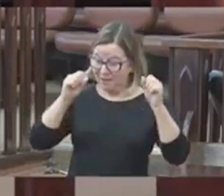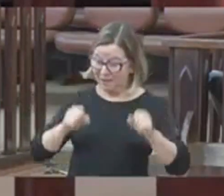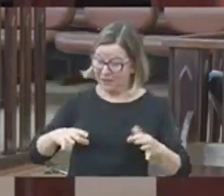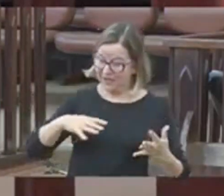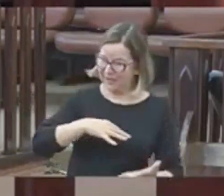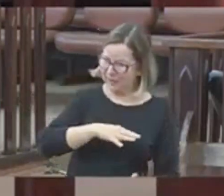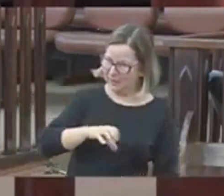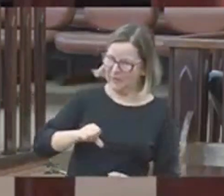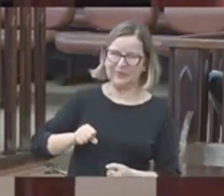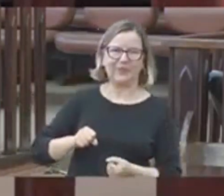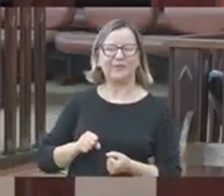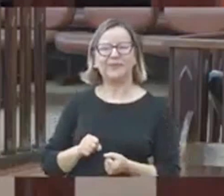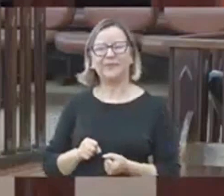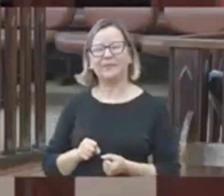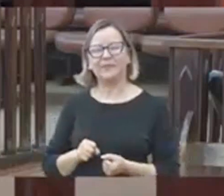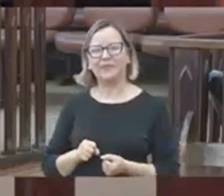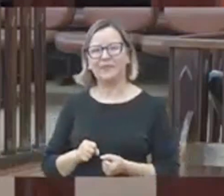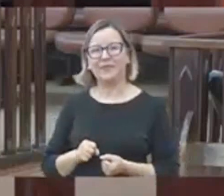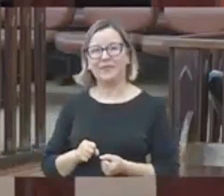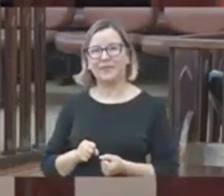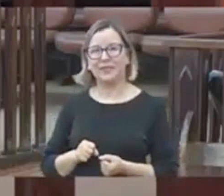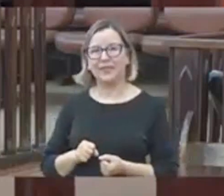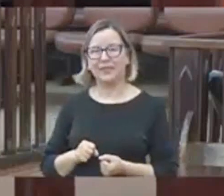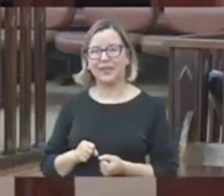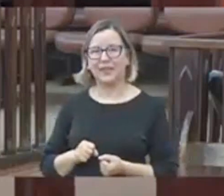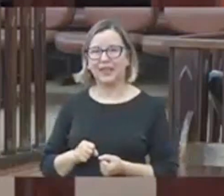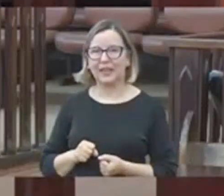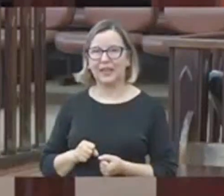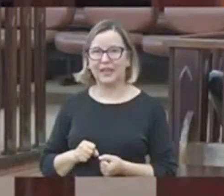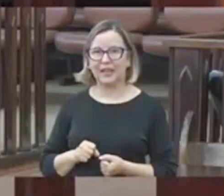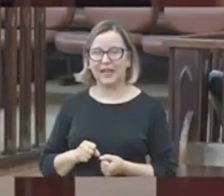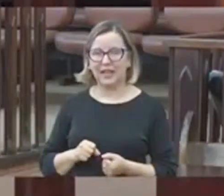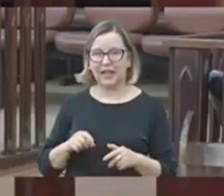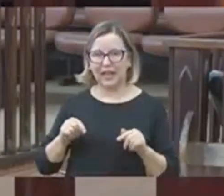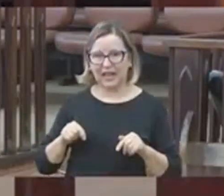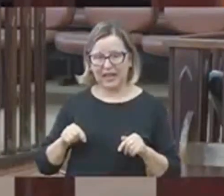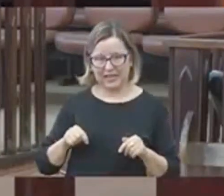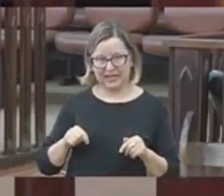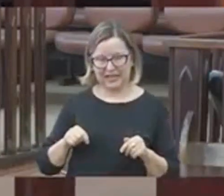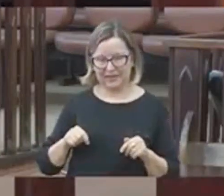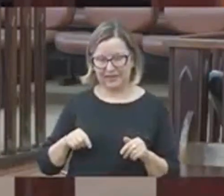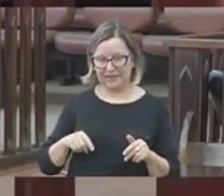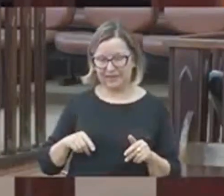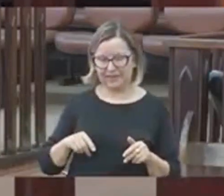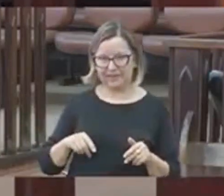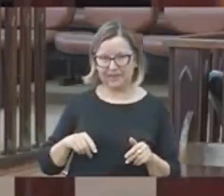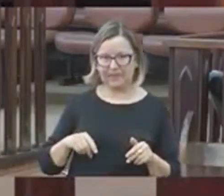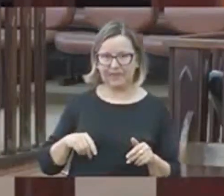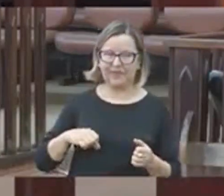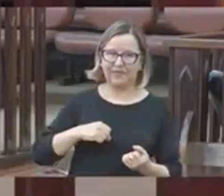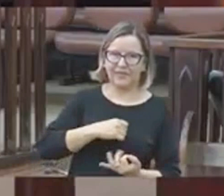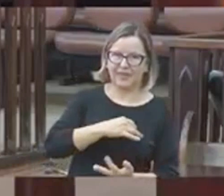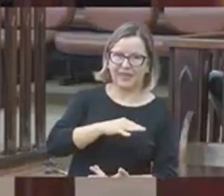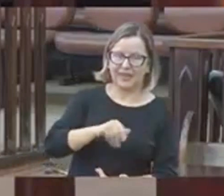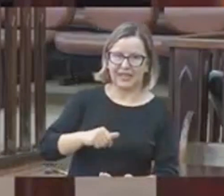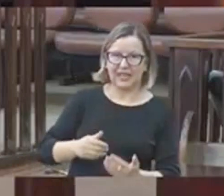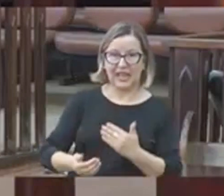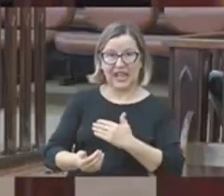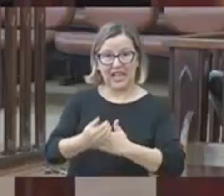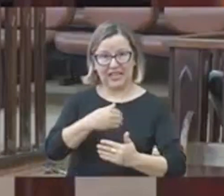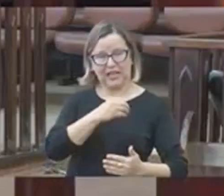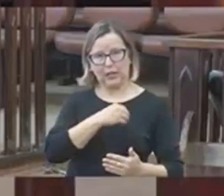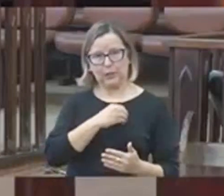a entrada do pecado na humanidade não é uma surpresa, ou não foi uma surpresa para